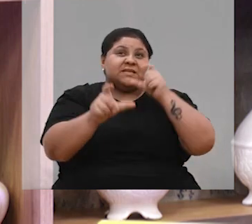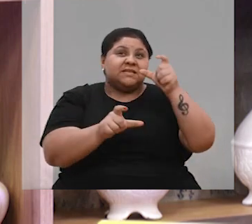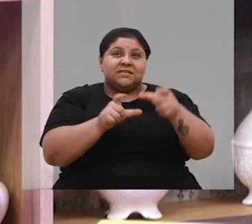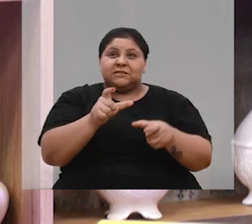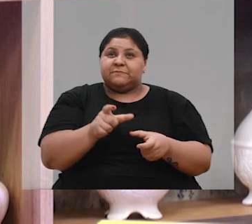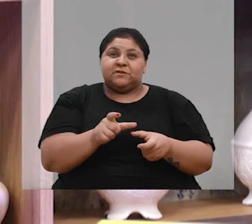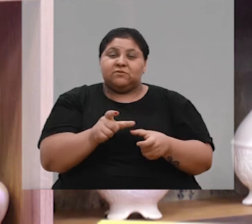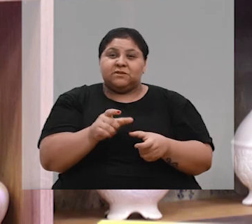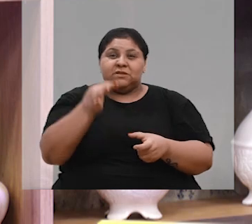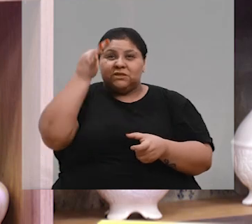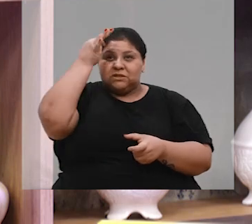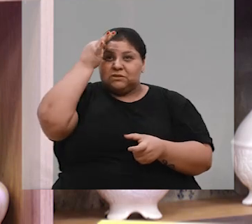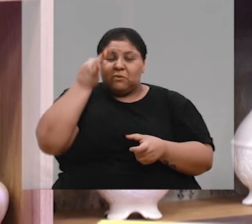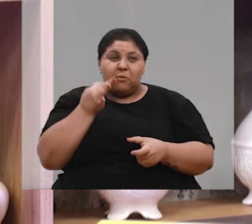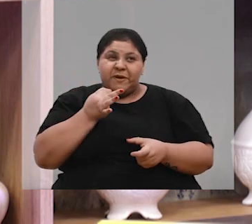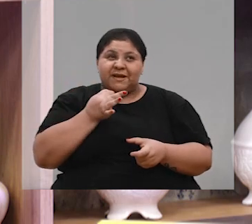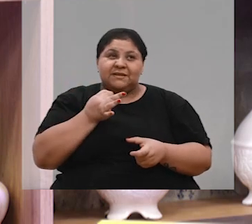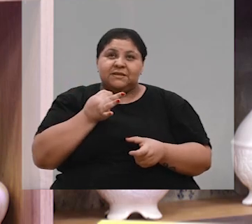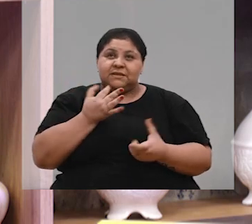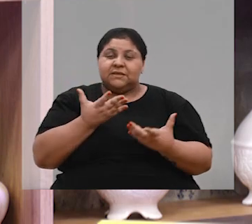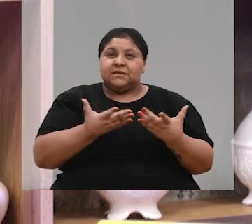dificuldade, as pessoas não se veem parte